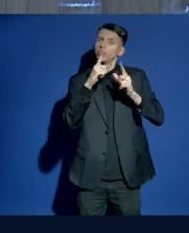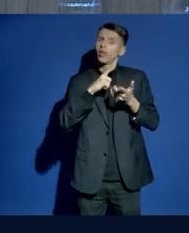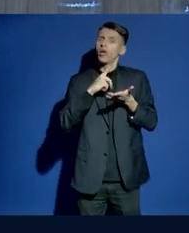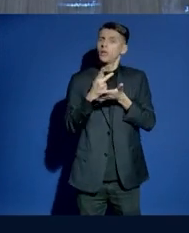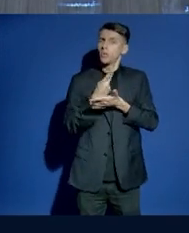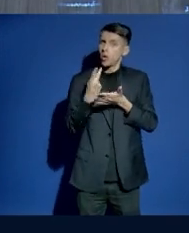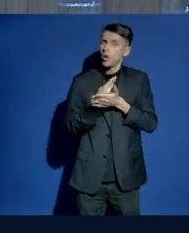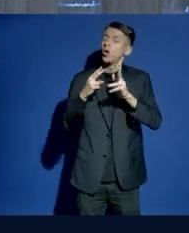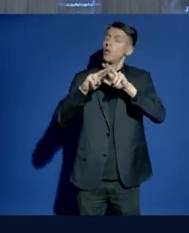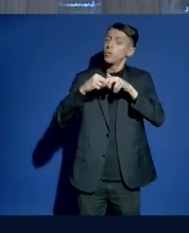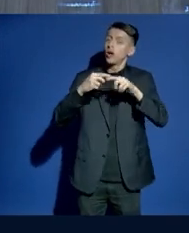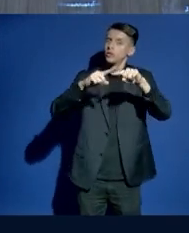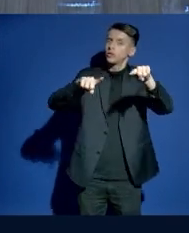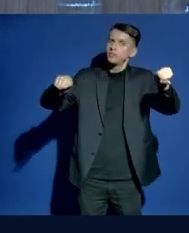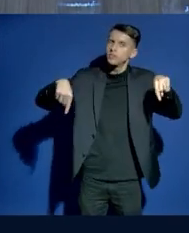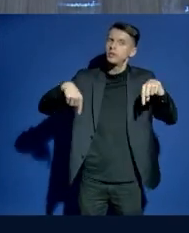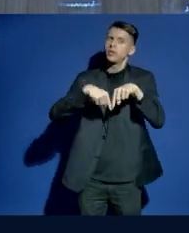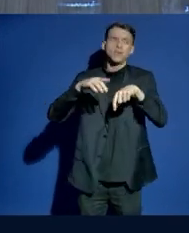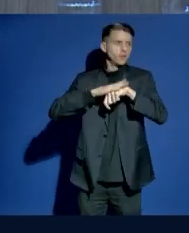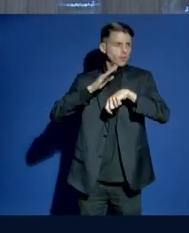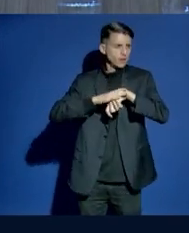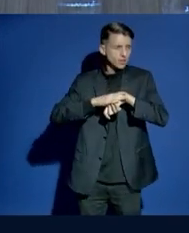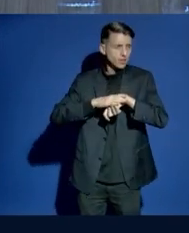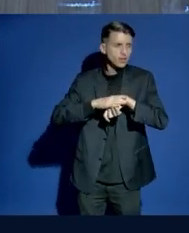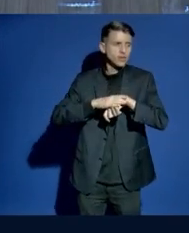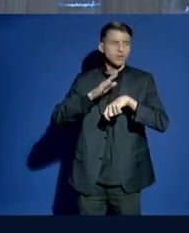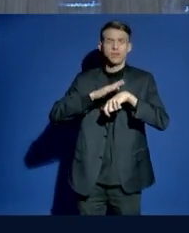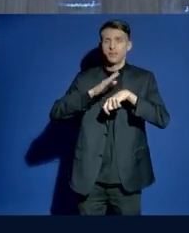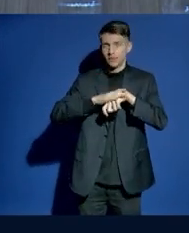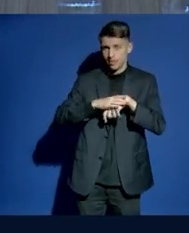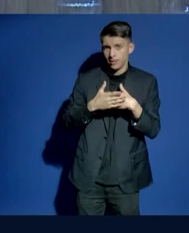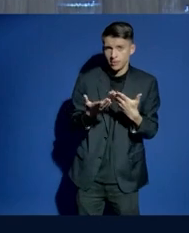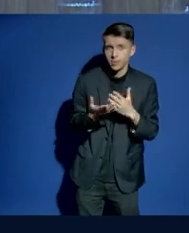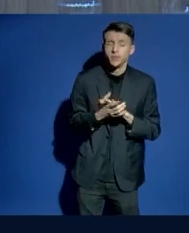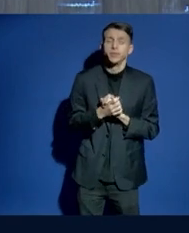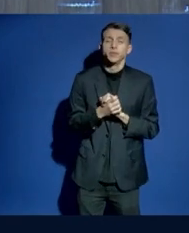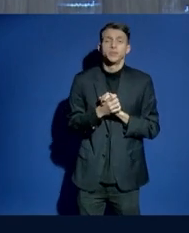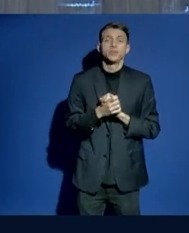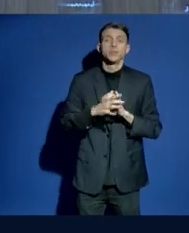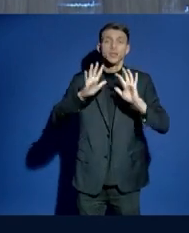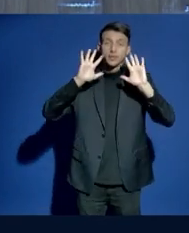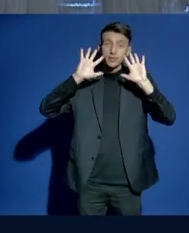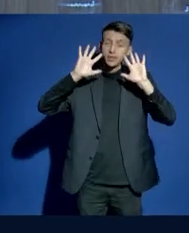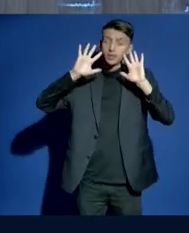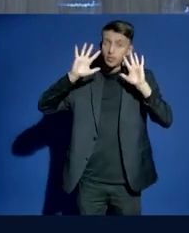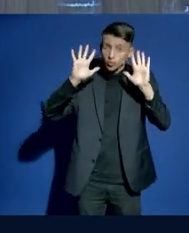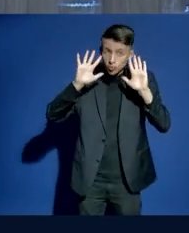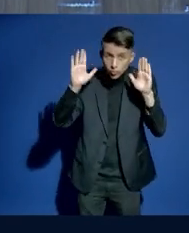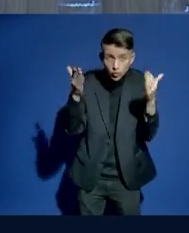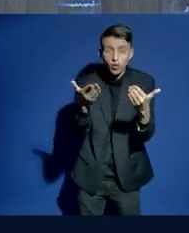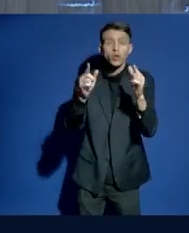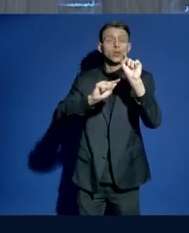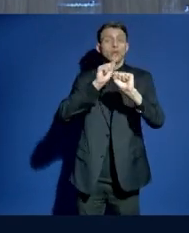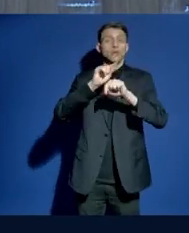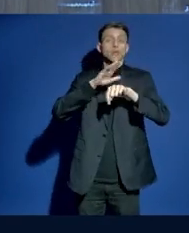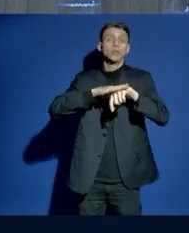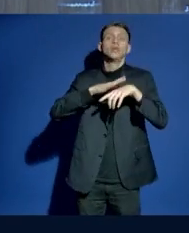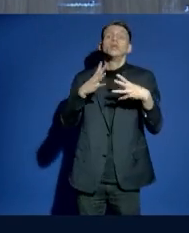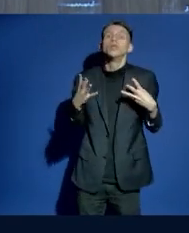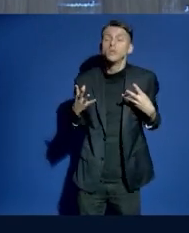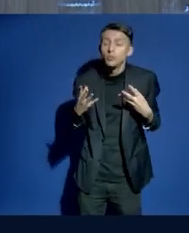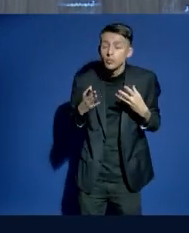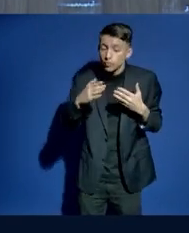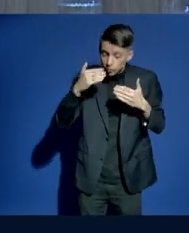o potencial da vinhaça para produzir biogás biomectano aí eles começam a focar bastante no no no projeto